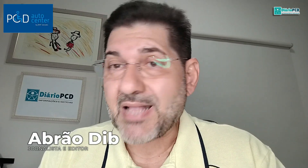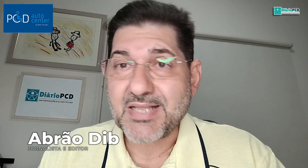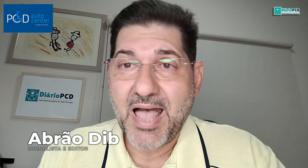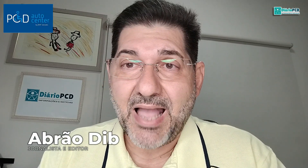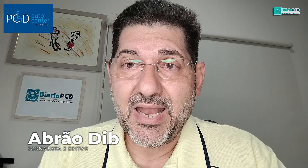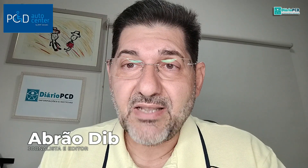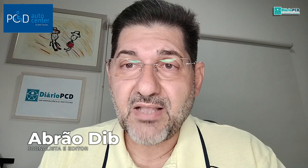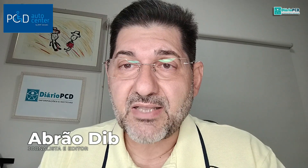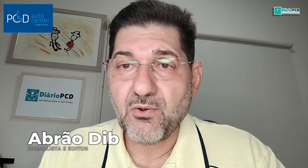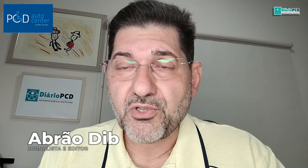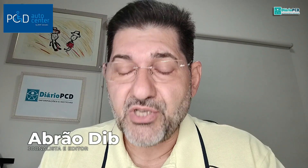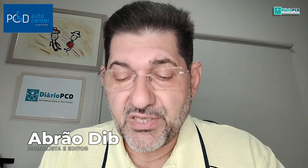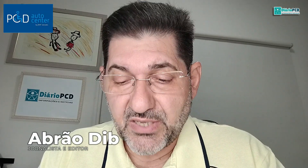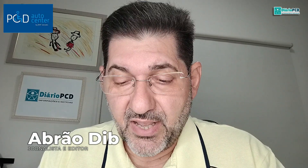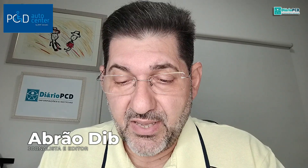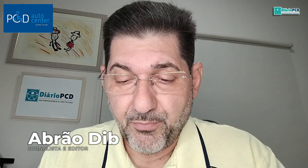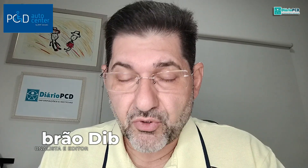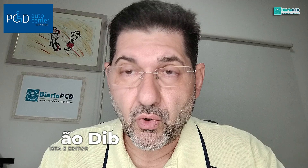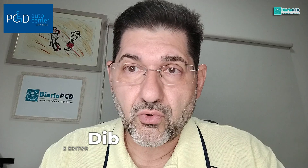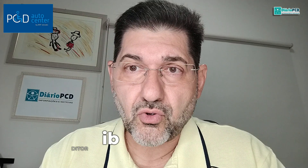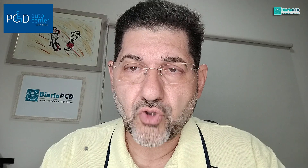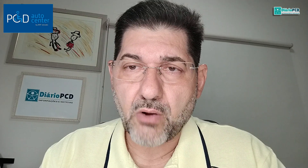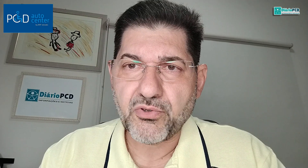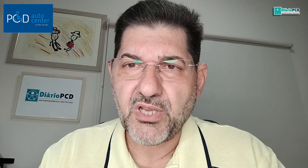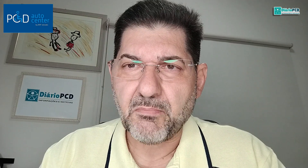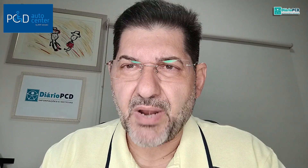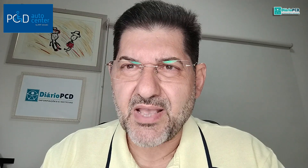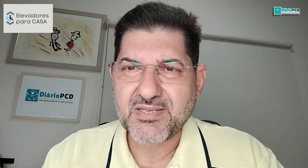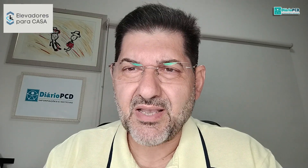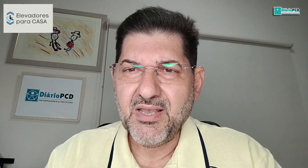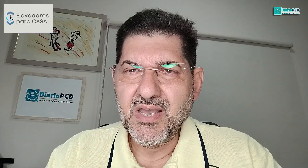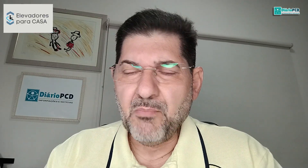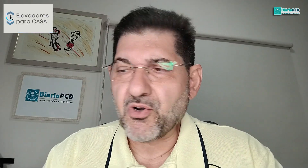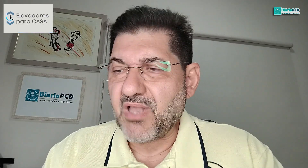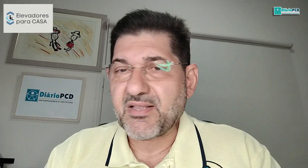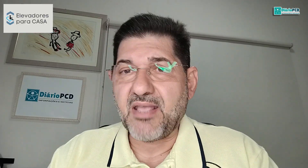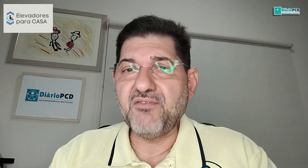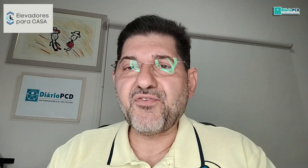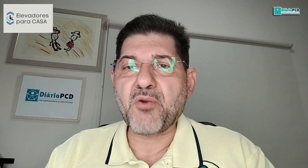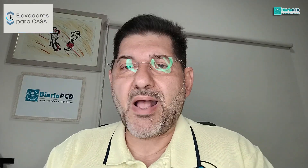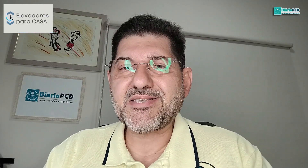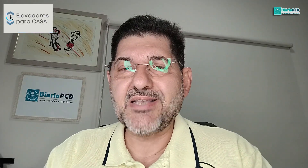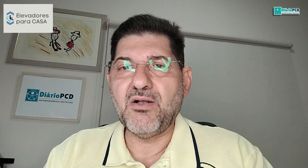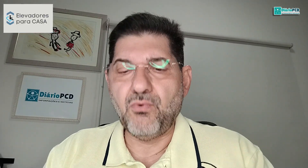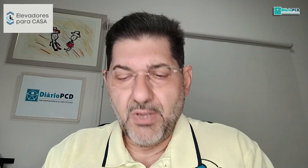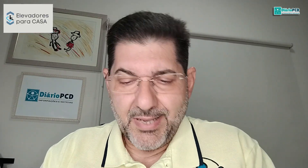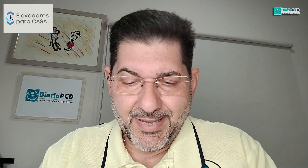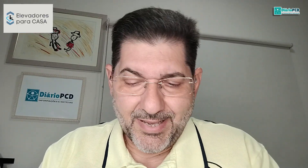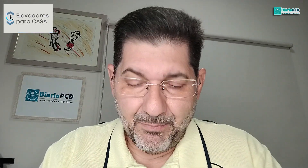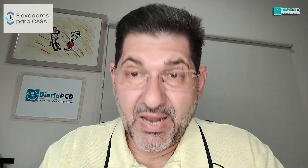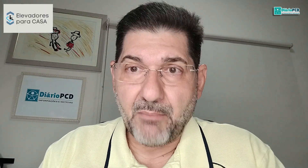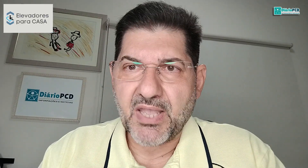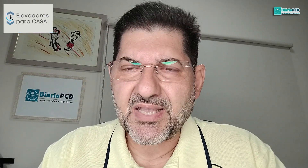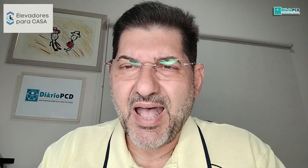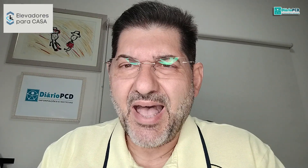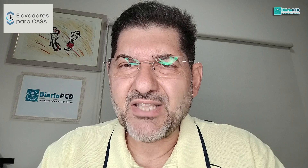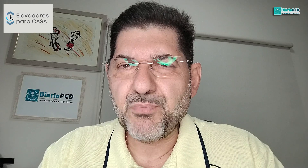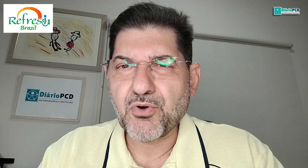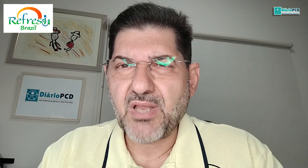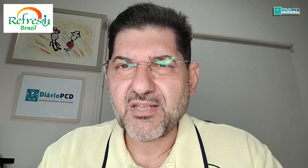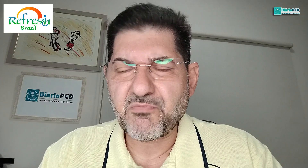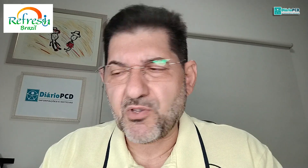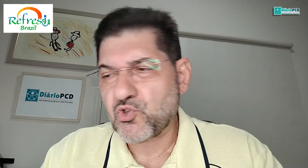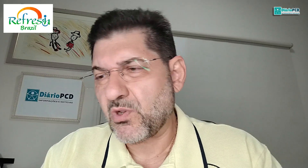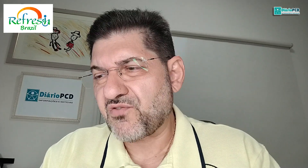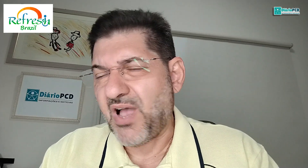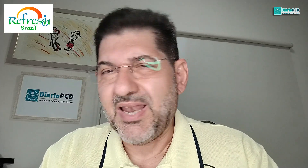tanta batalha, de tanta notícia aí por todos os órgãos de imprensa, por tanta informação pela metade,